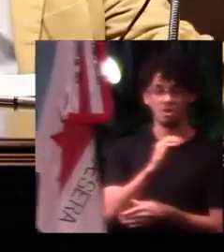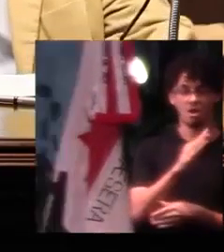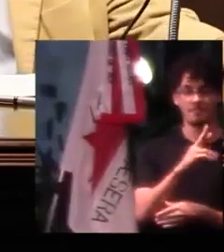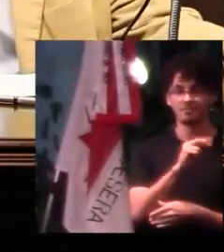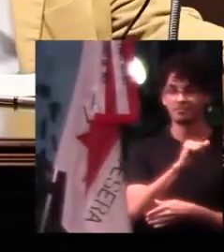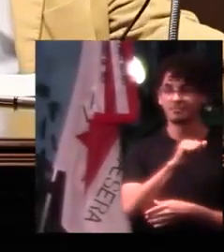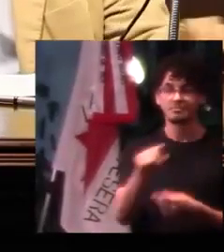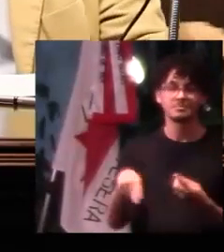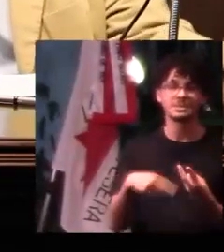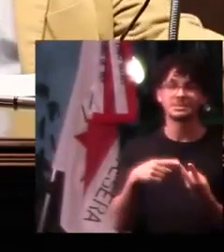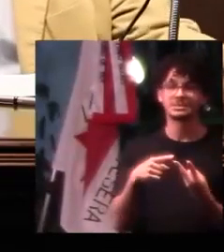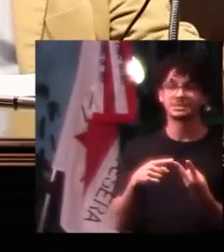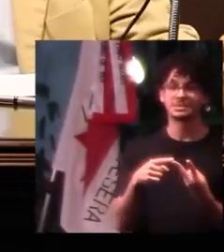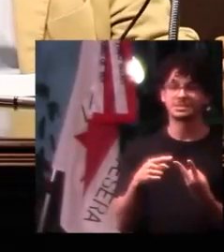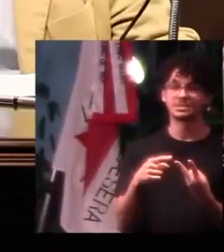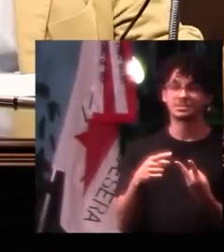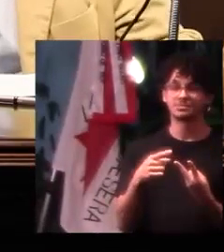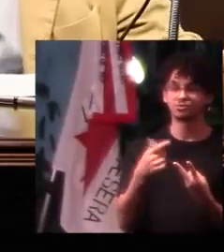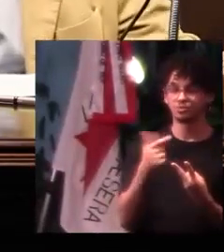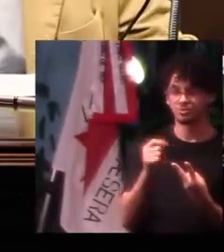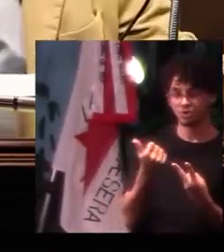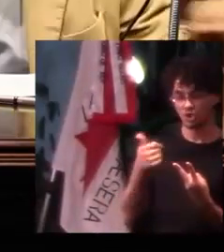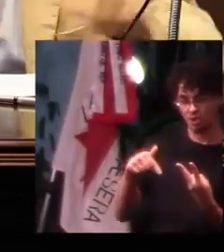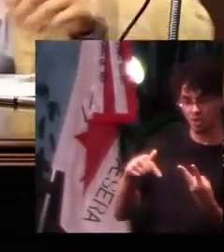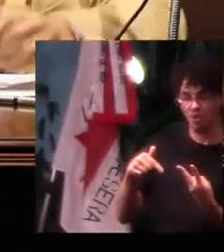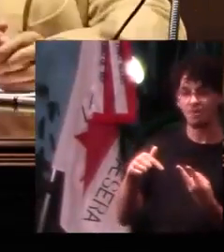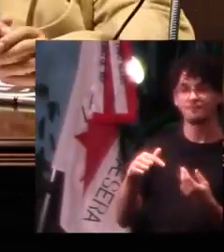das Asas, 19,